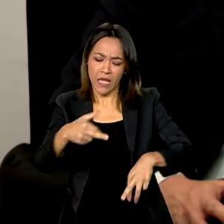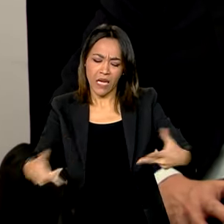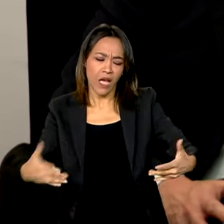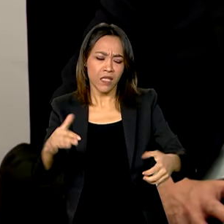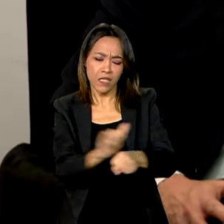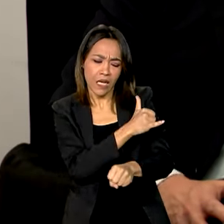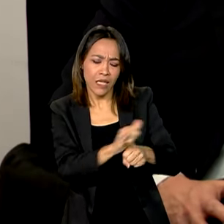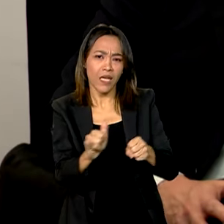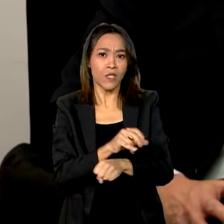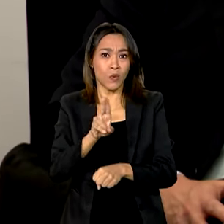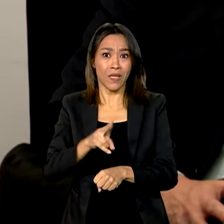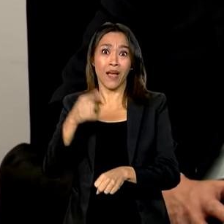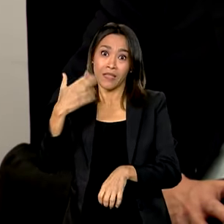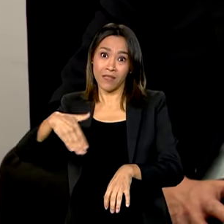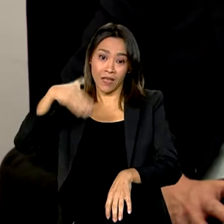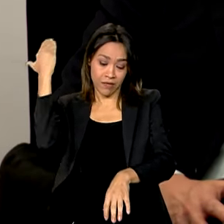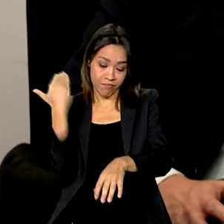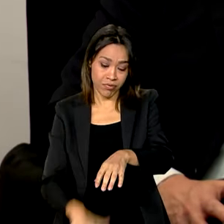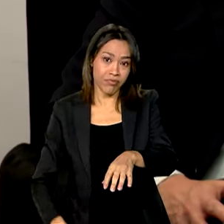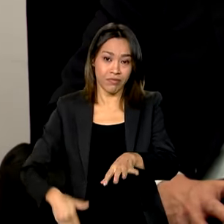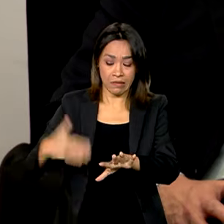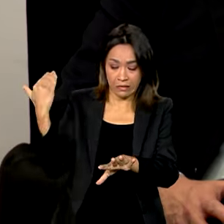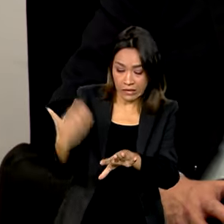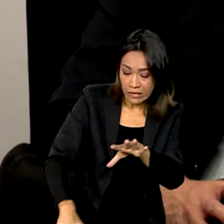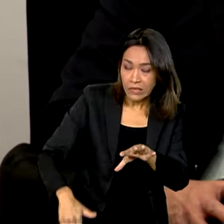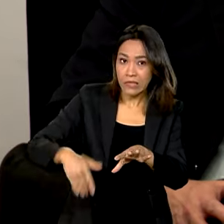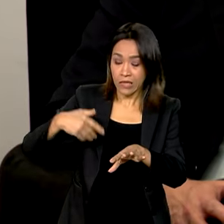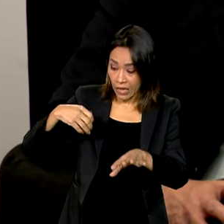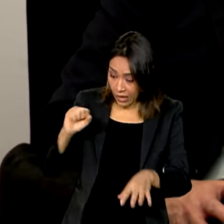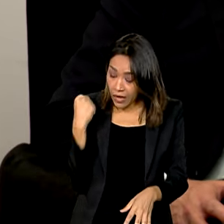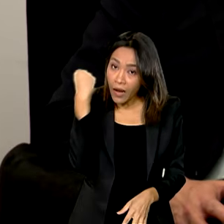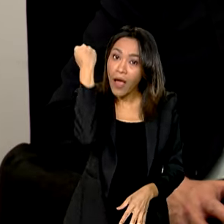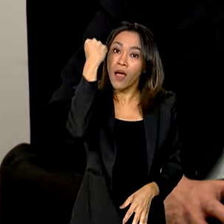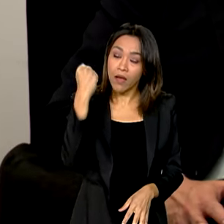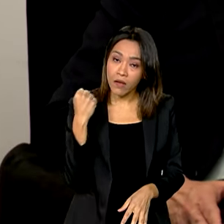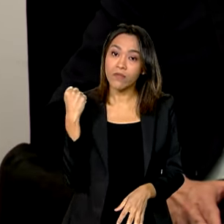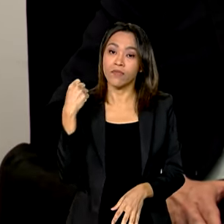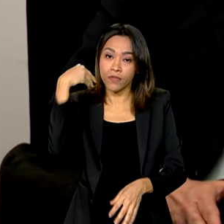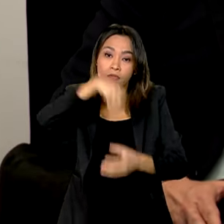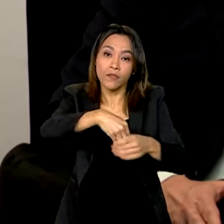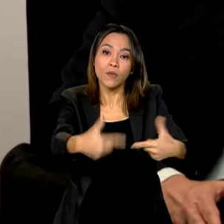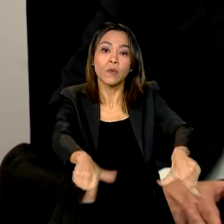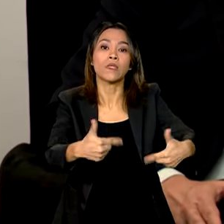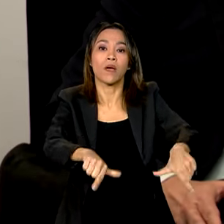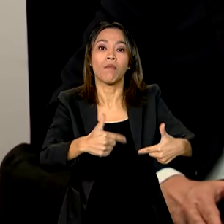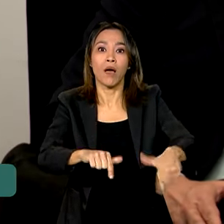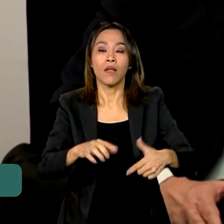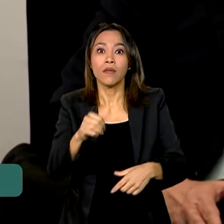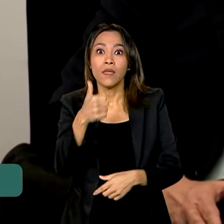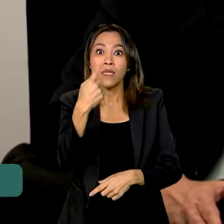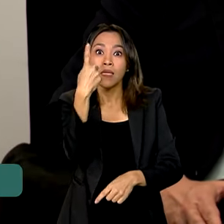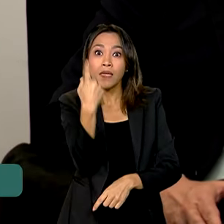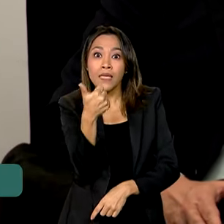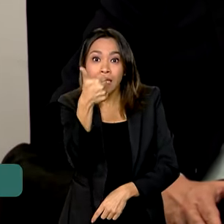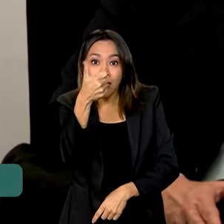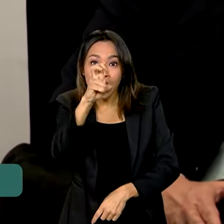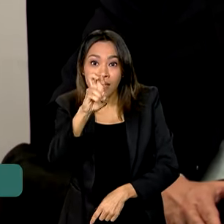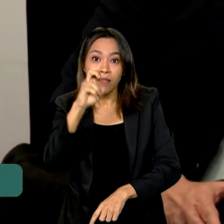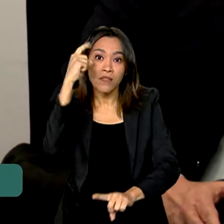resultam amputações e outras lesões gravíssimas em uma frequência 15 vezes